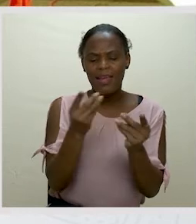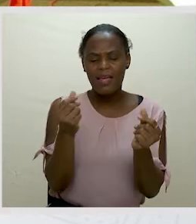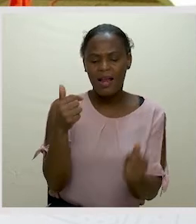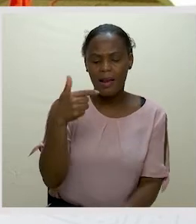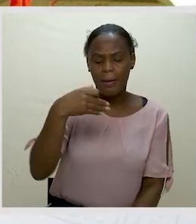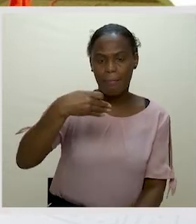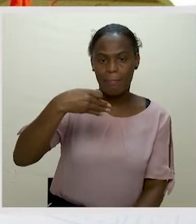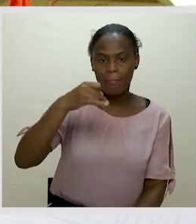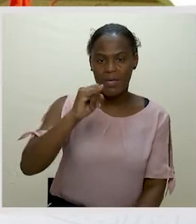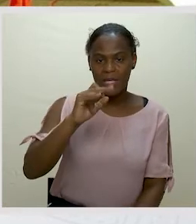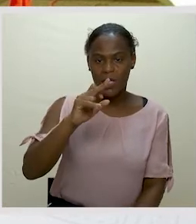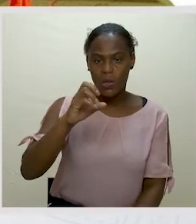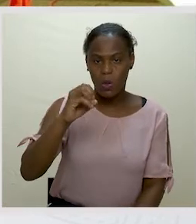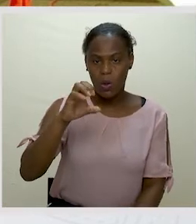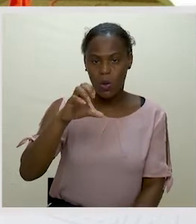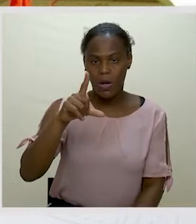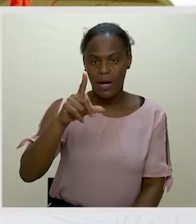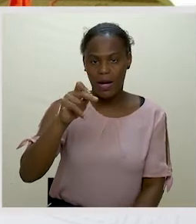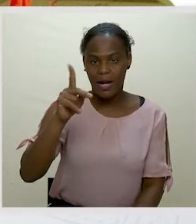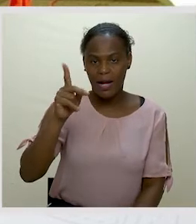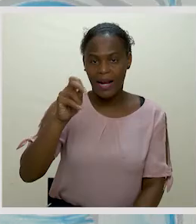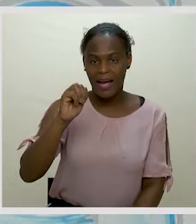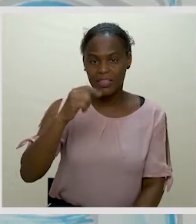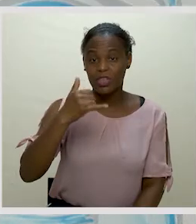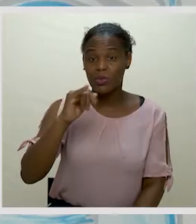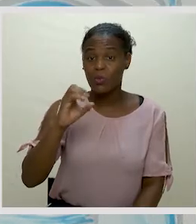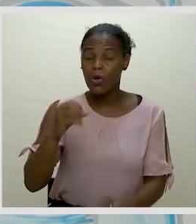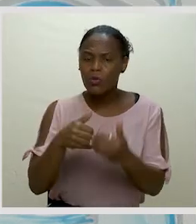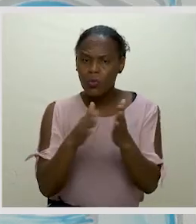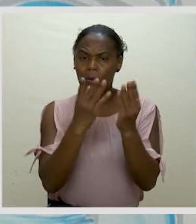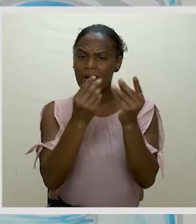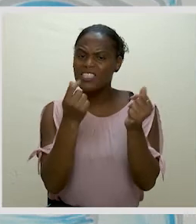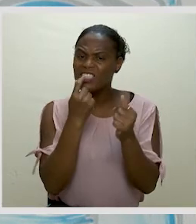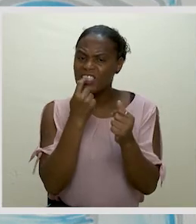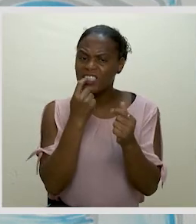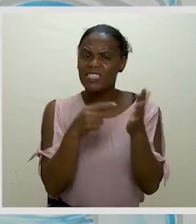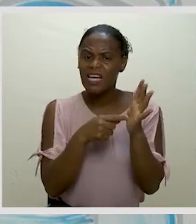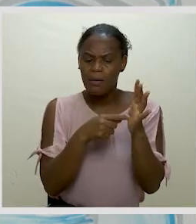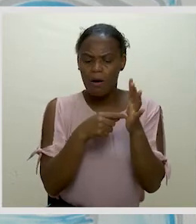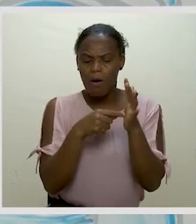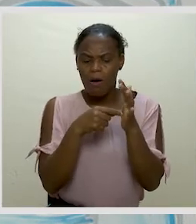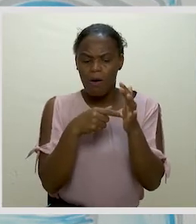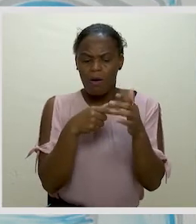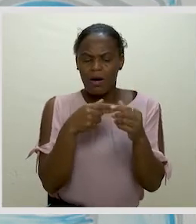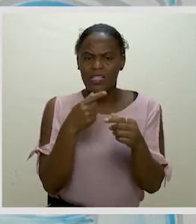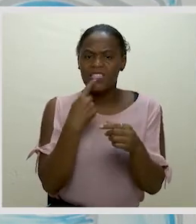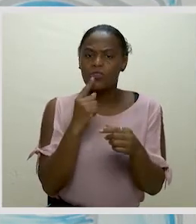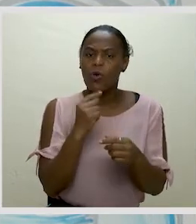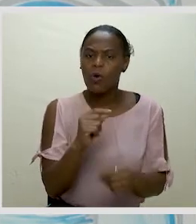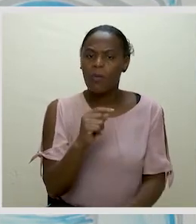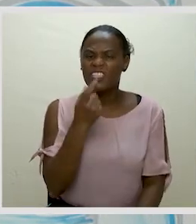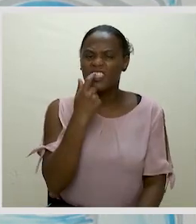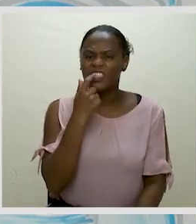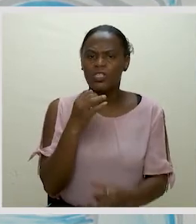piroclasto. Material piroclasto são todos os materiais no estado sólido, né? Por exemplo, bombas,